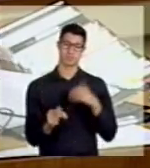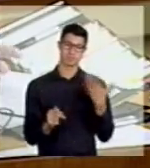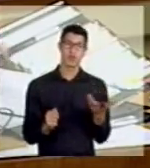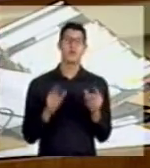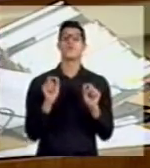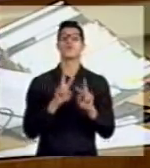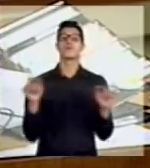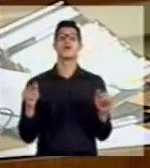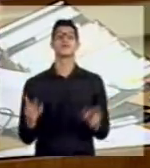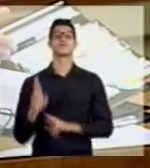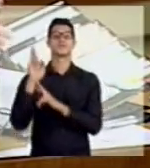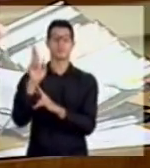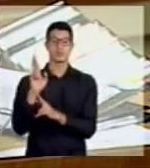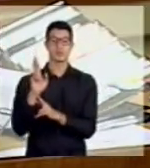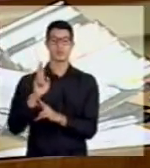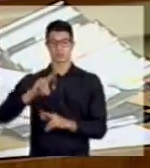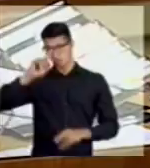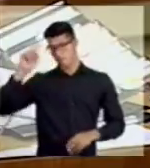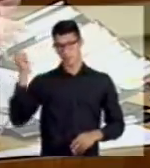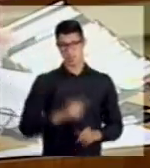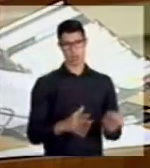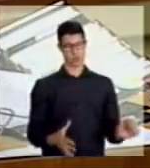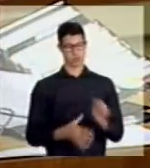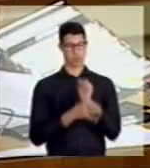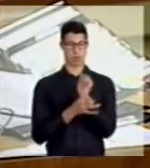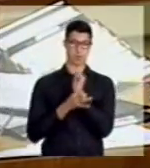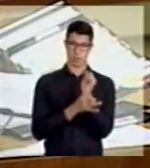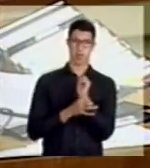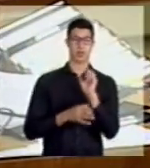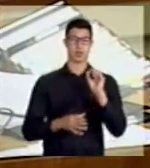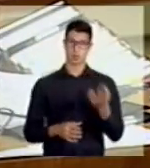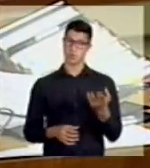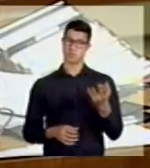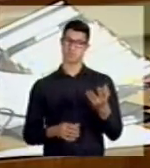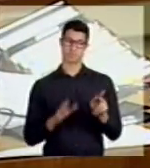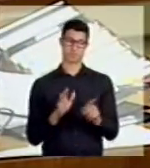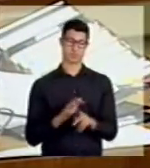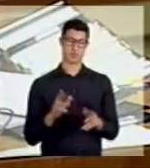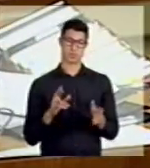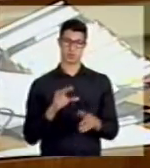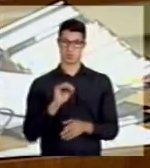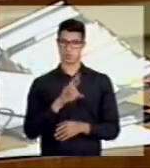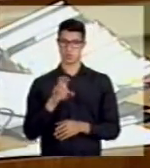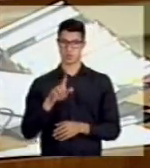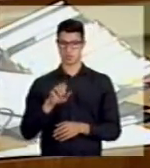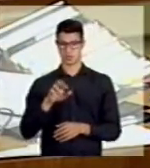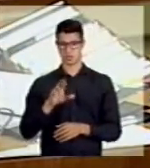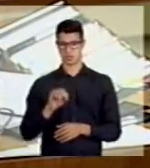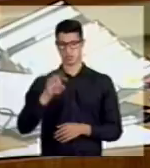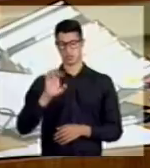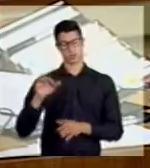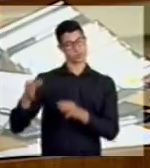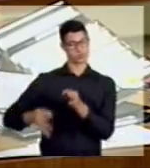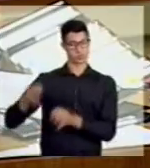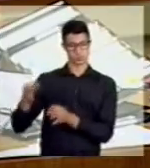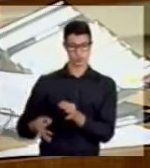o que caberia? Eventualmente um mandado de segurança, uma questão para a Corregedoria Geral de